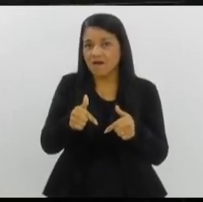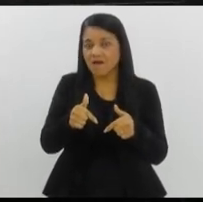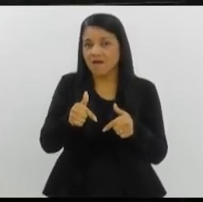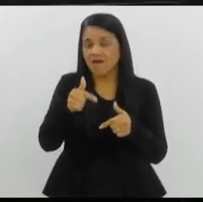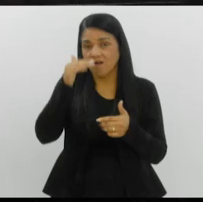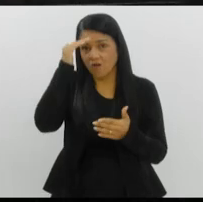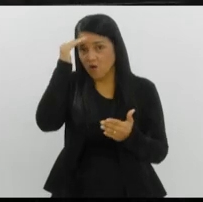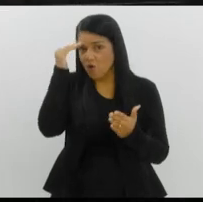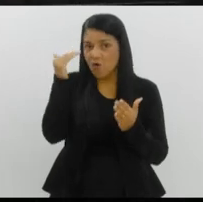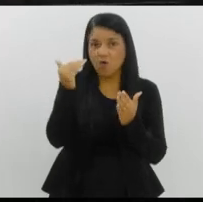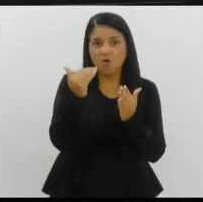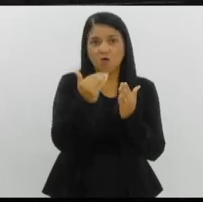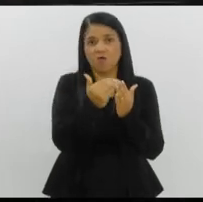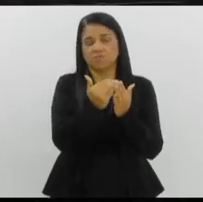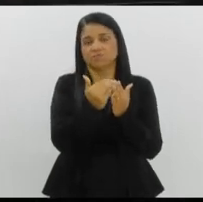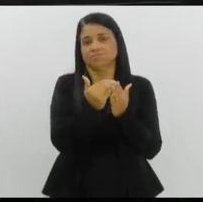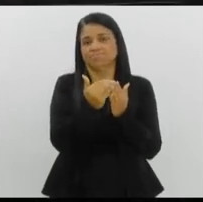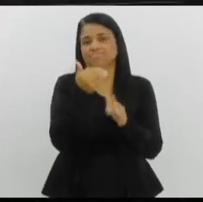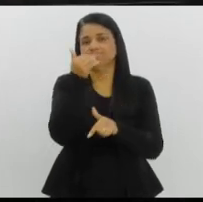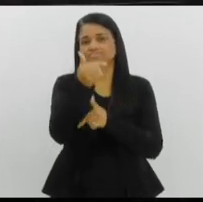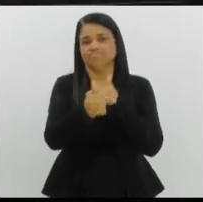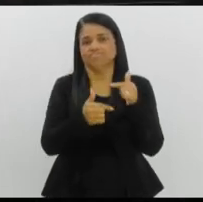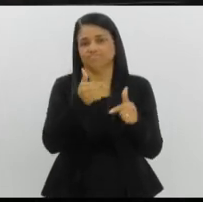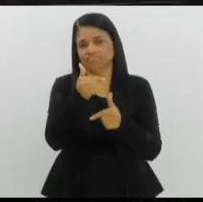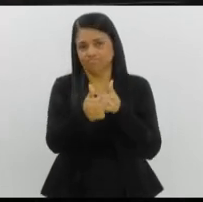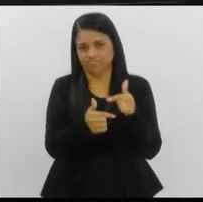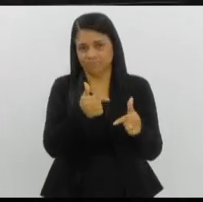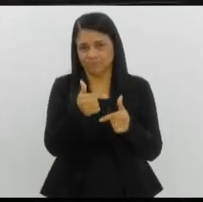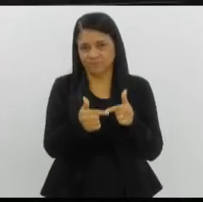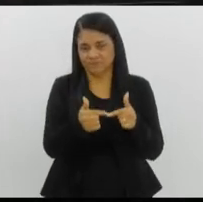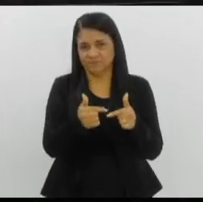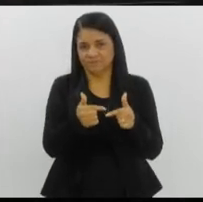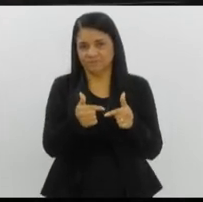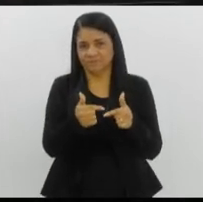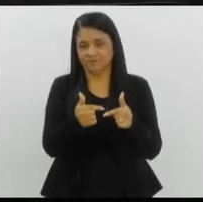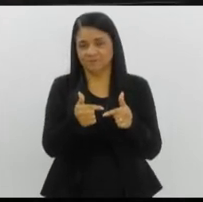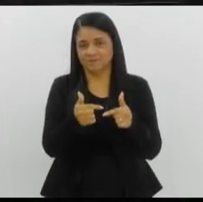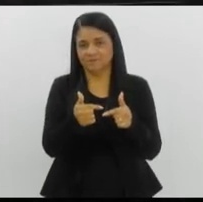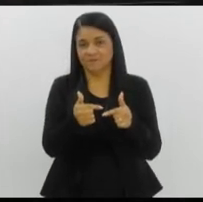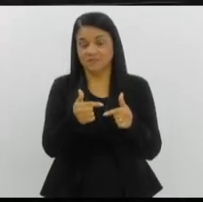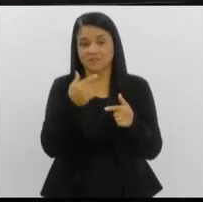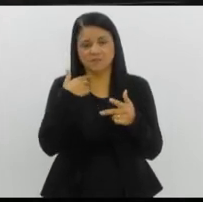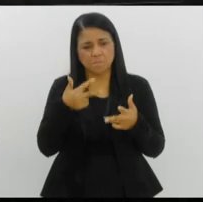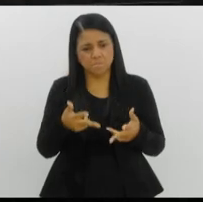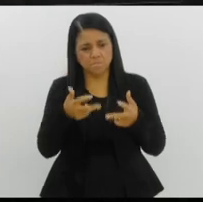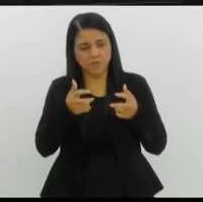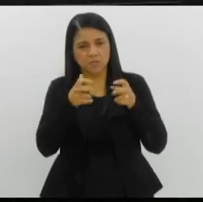cumprem o seu dever funcional. Porque se a gente olhar a estrutura do